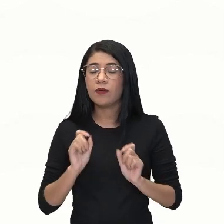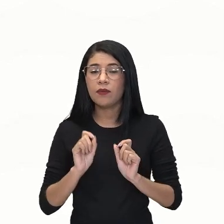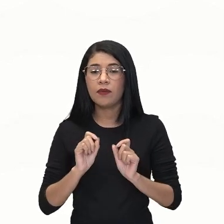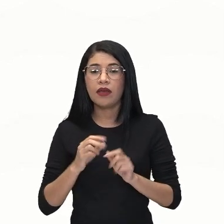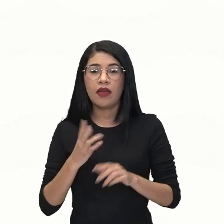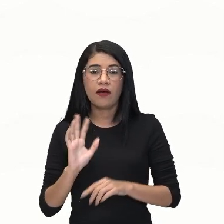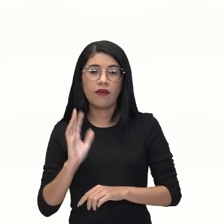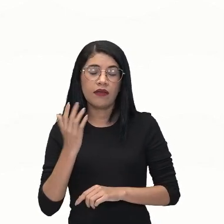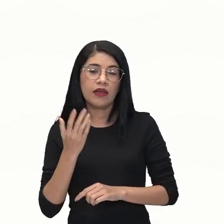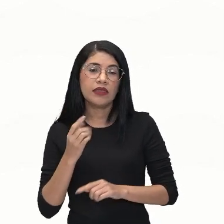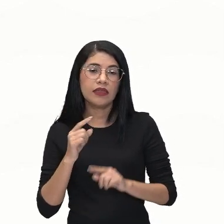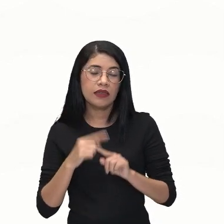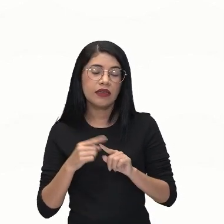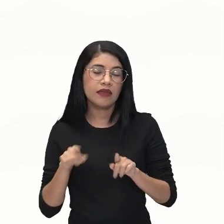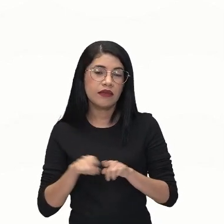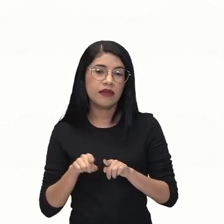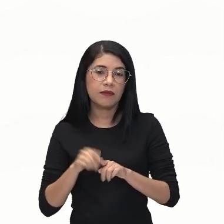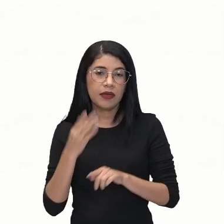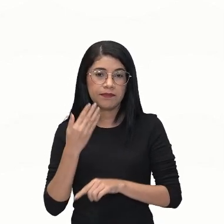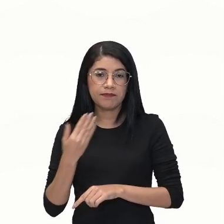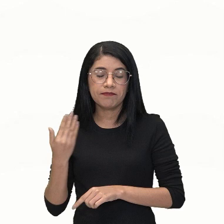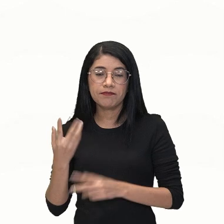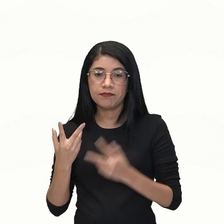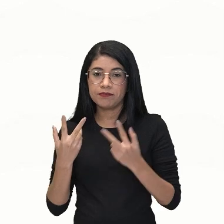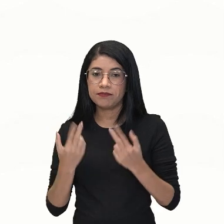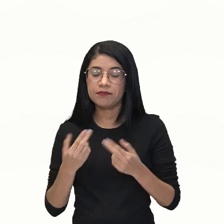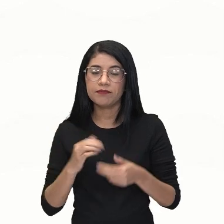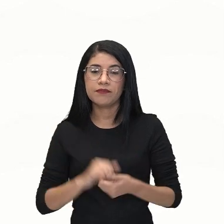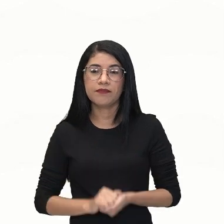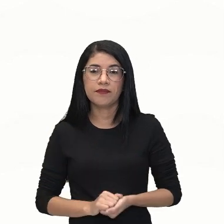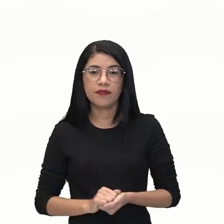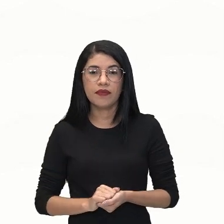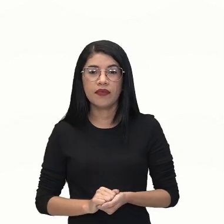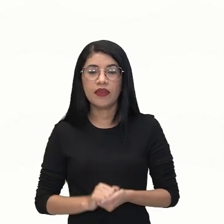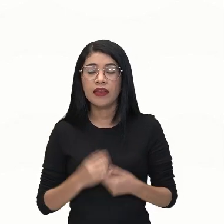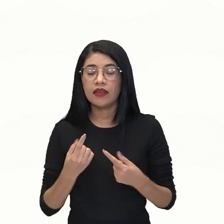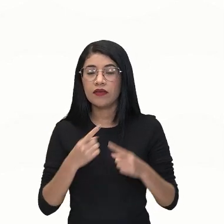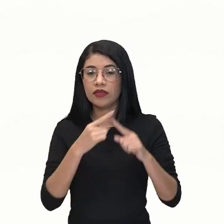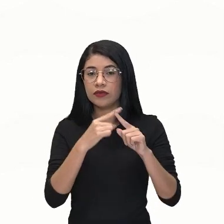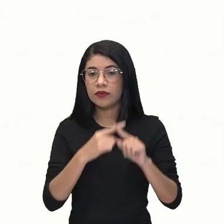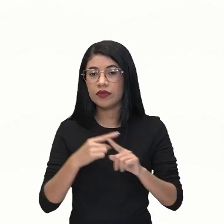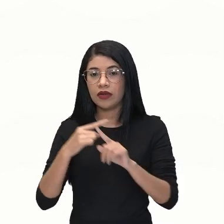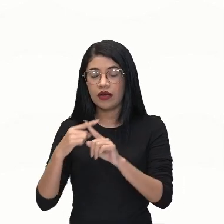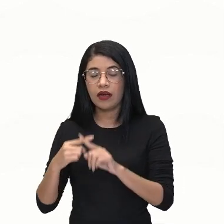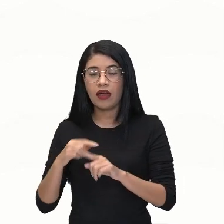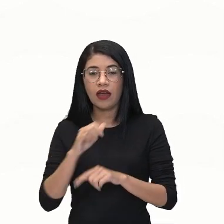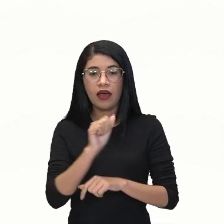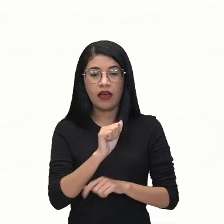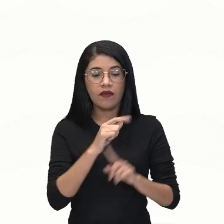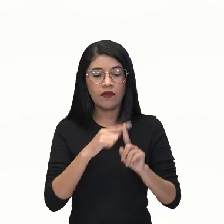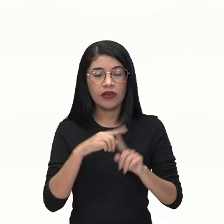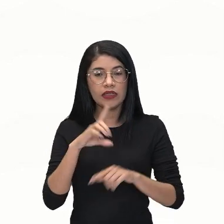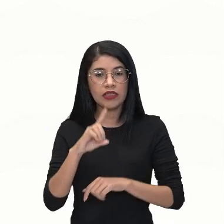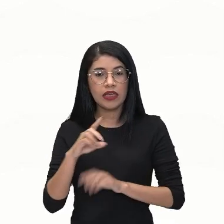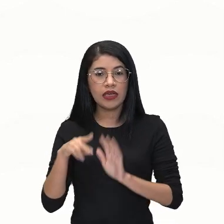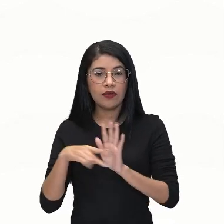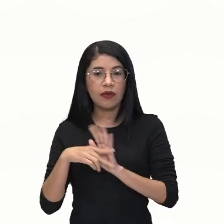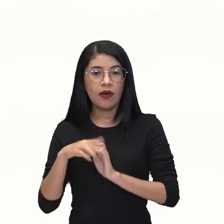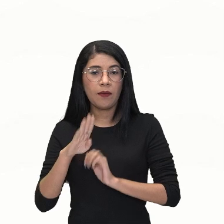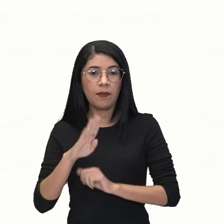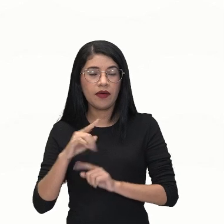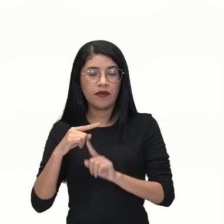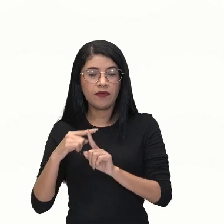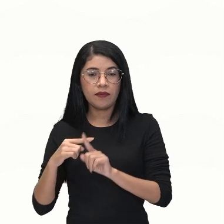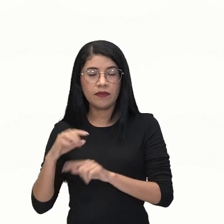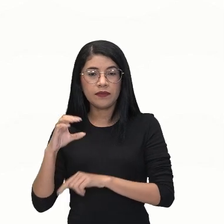justamente da proporção. Então, aqui, ó, a gente vai multiplicar A vezes D igual a B vezes